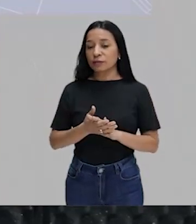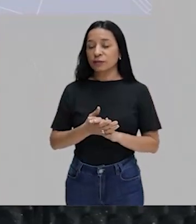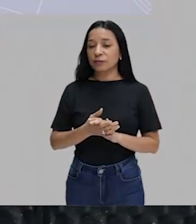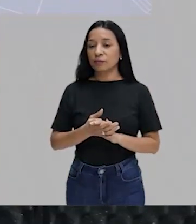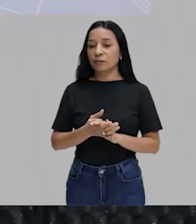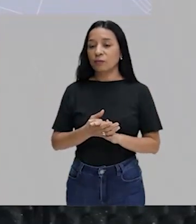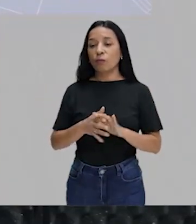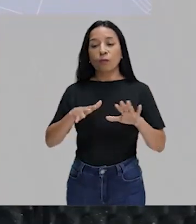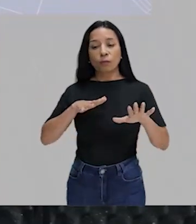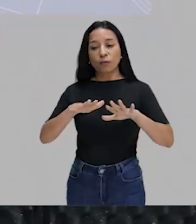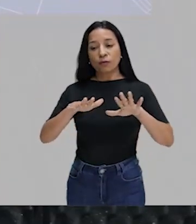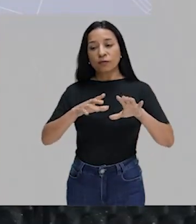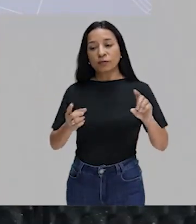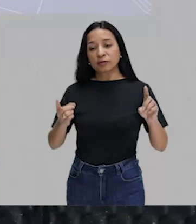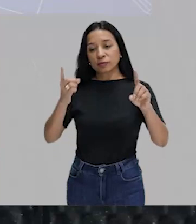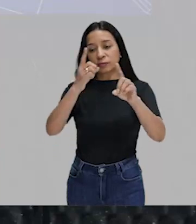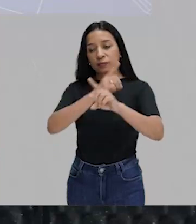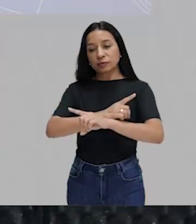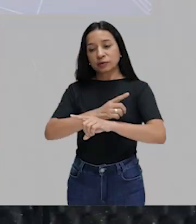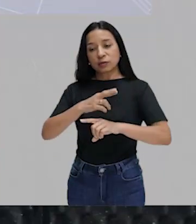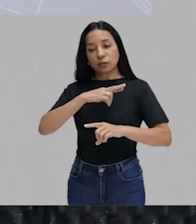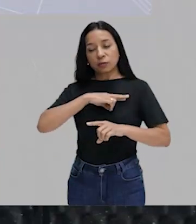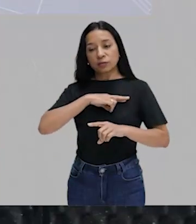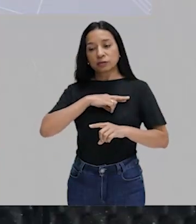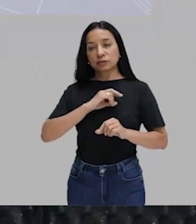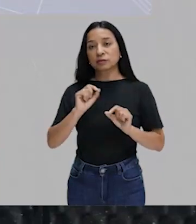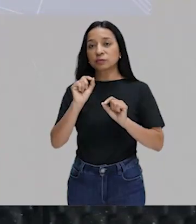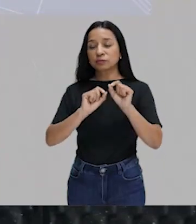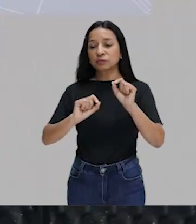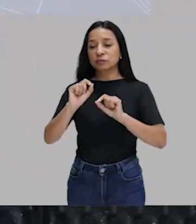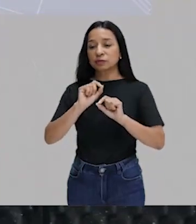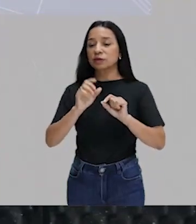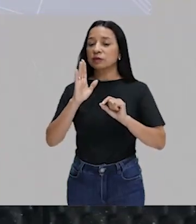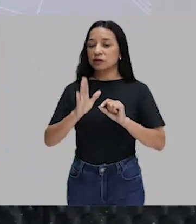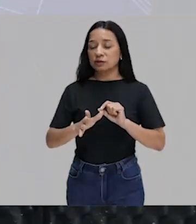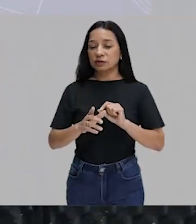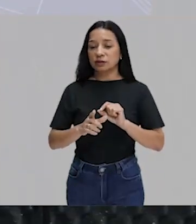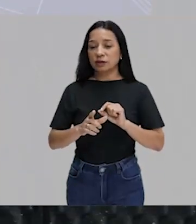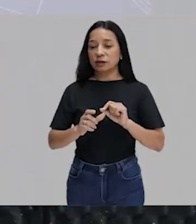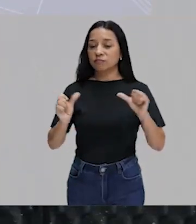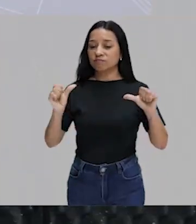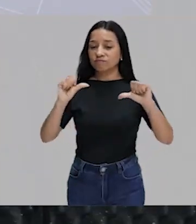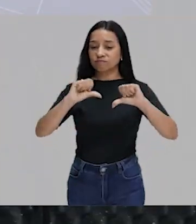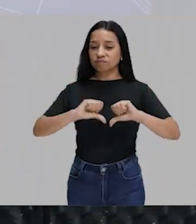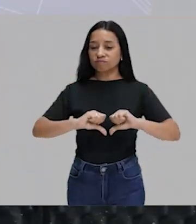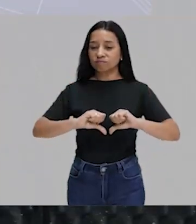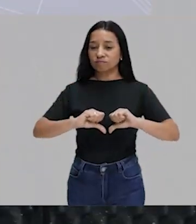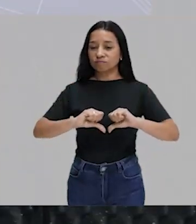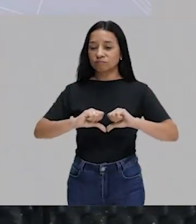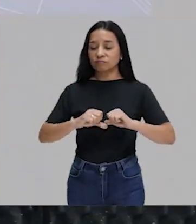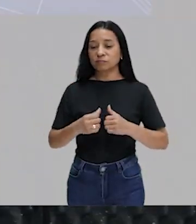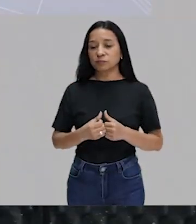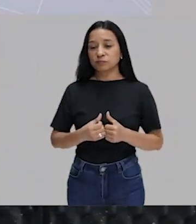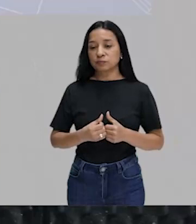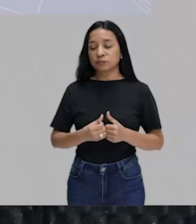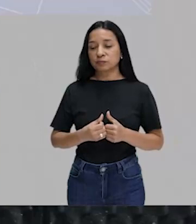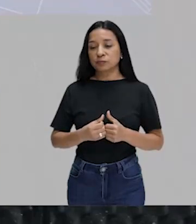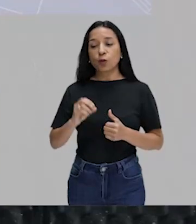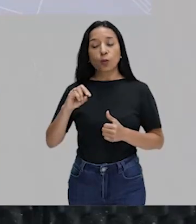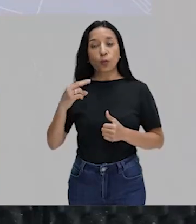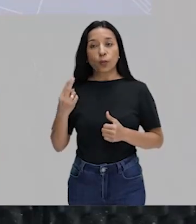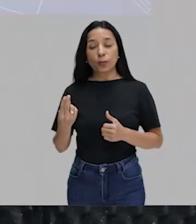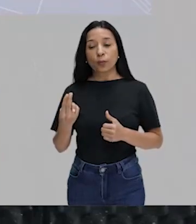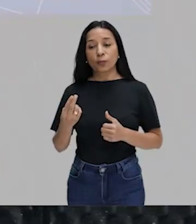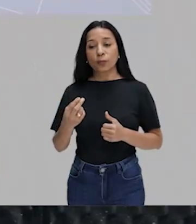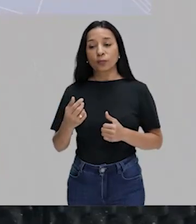de oposição ao romantismo, que já estava em declínio, né, em franco declínio, ou